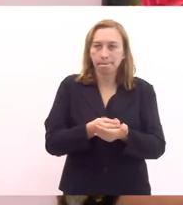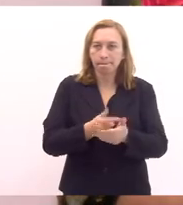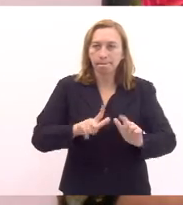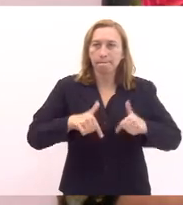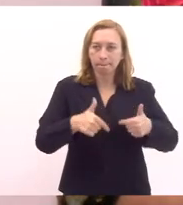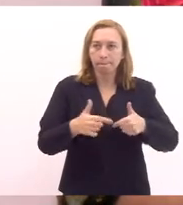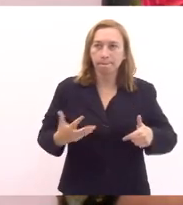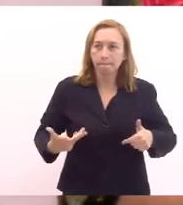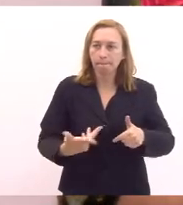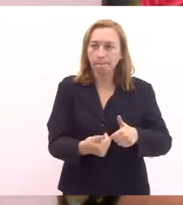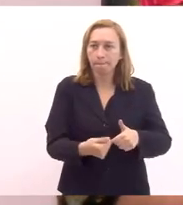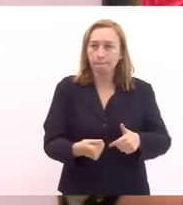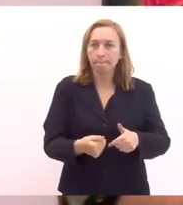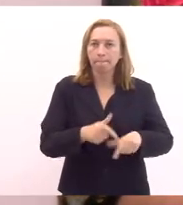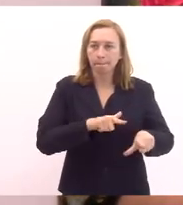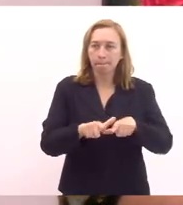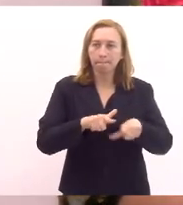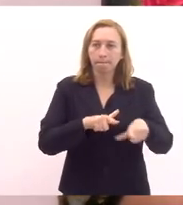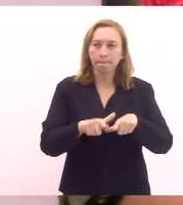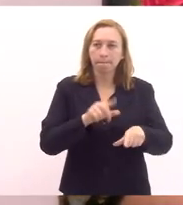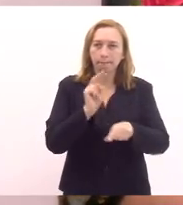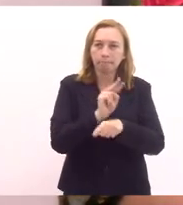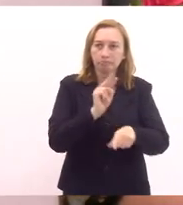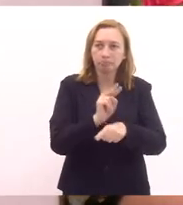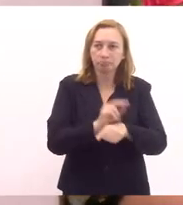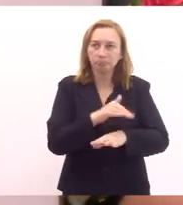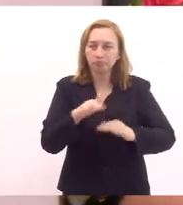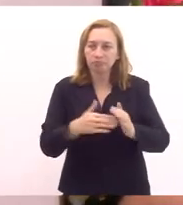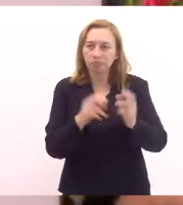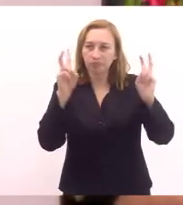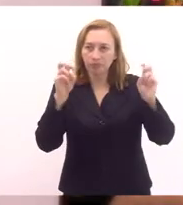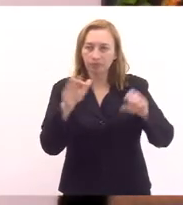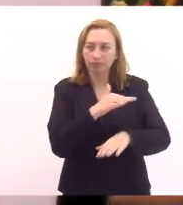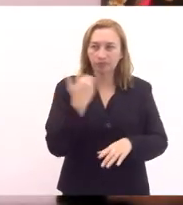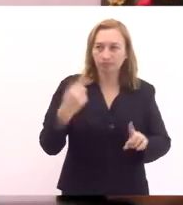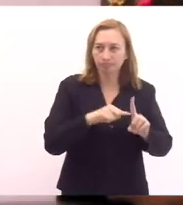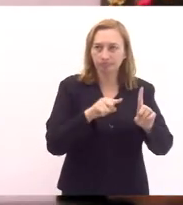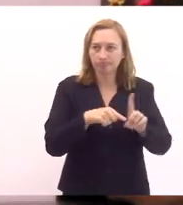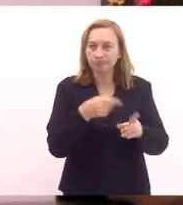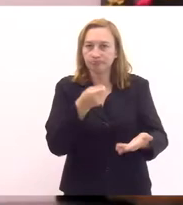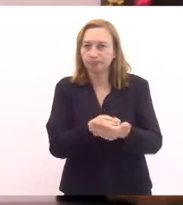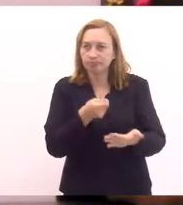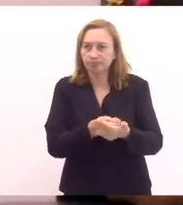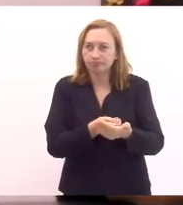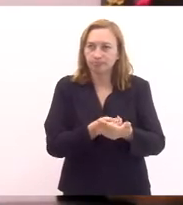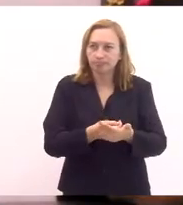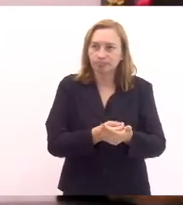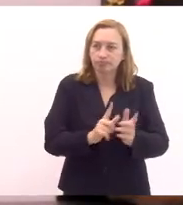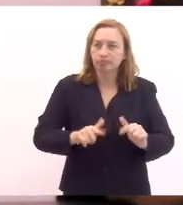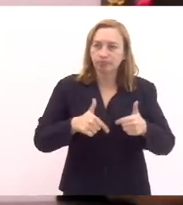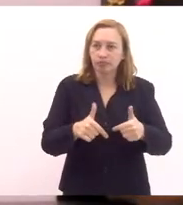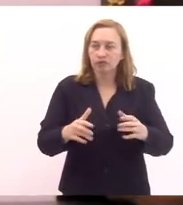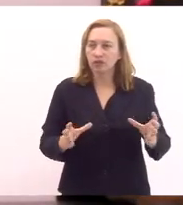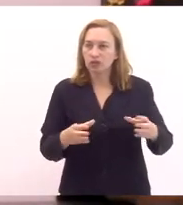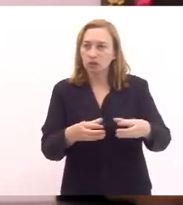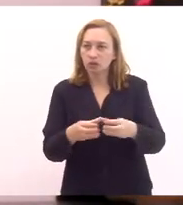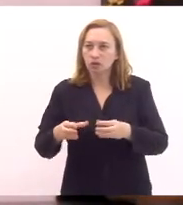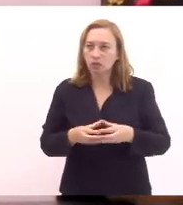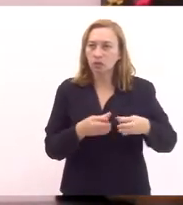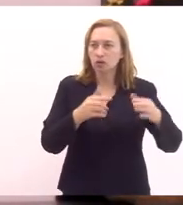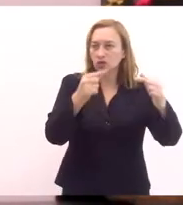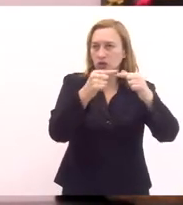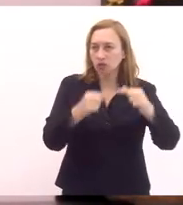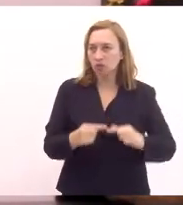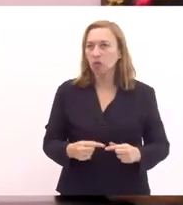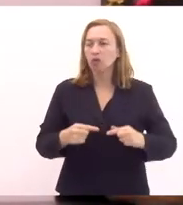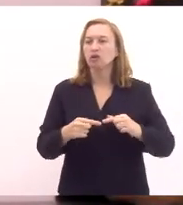funcionamento adequado desses comitês monitorando todos os eu ir cobrar o funcionamento desses comitês de